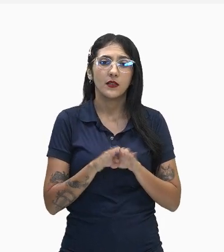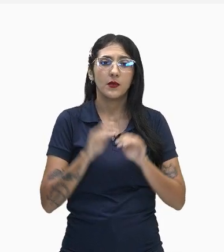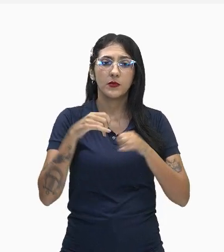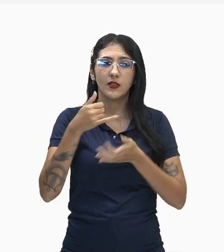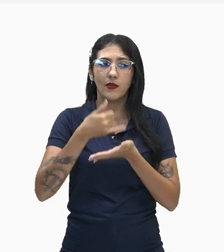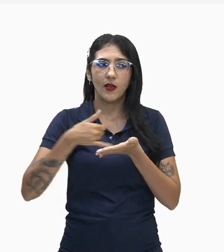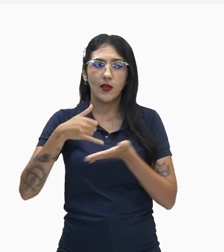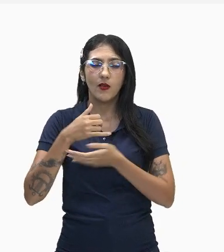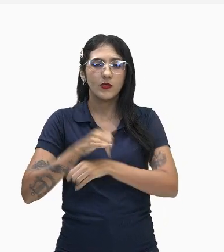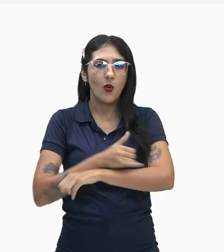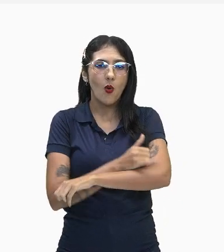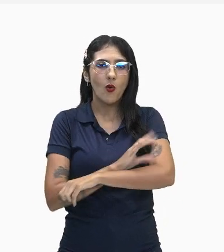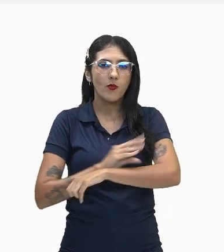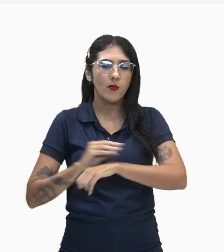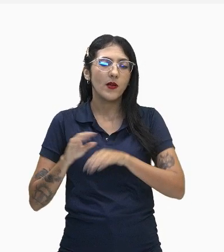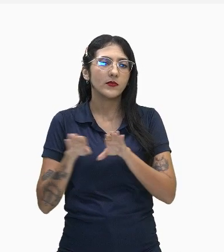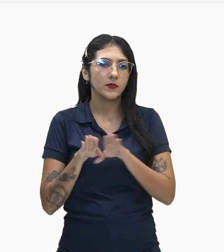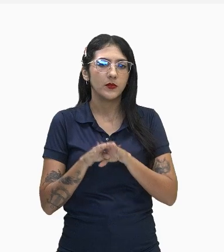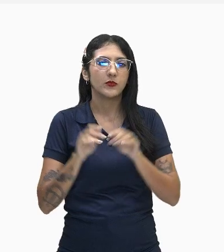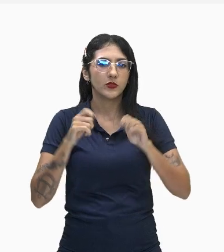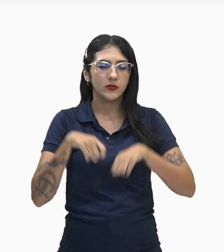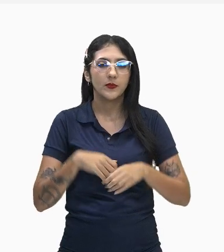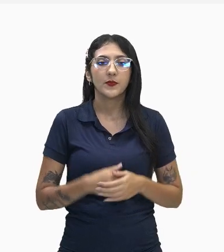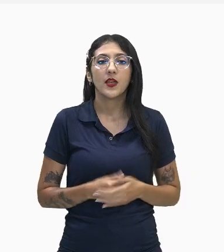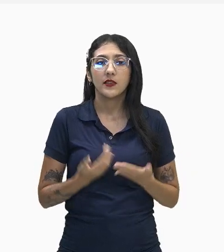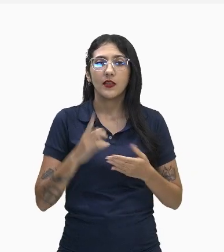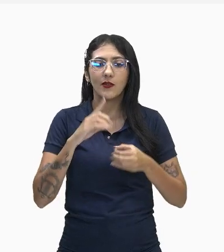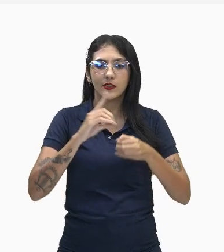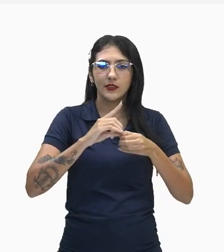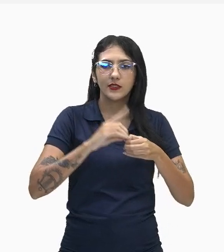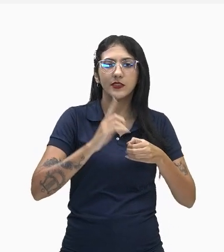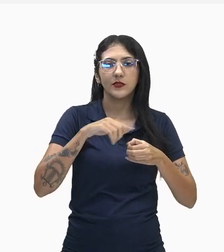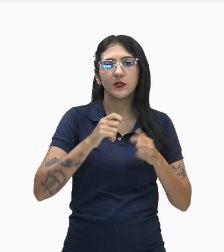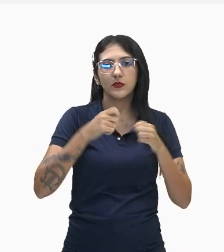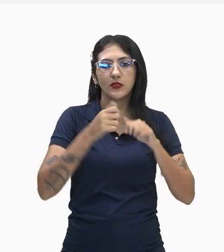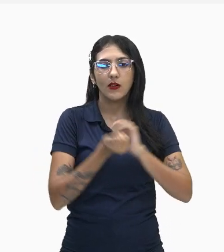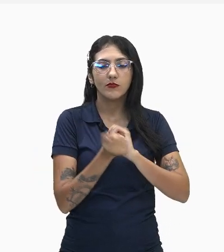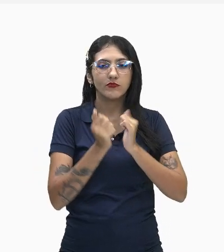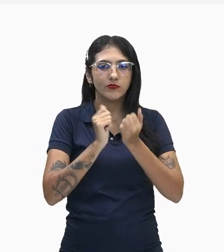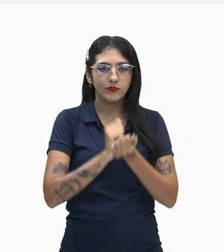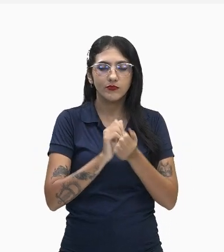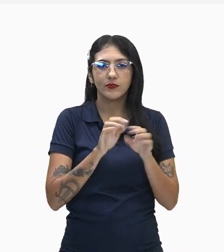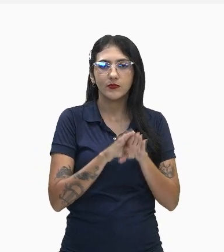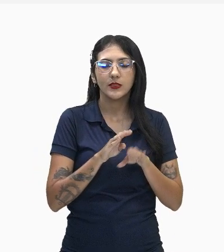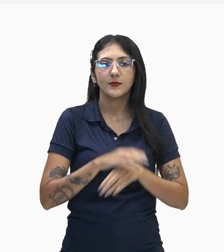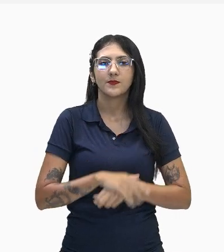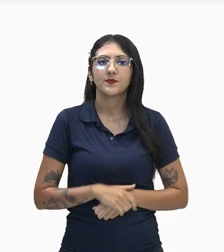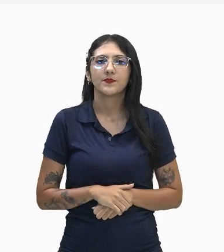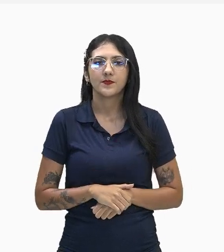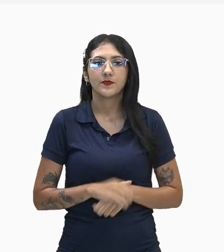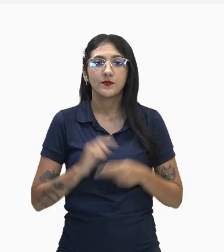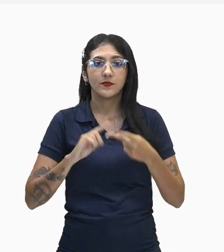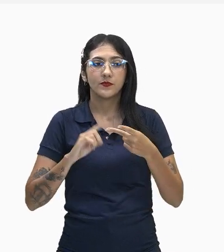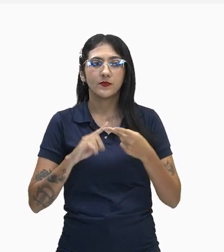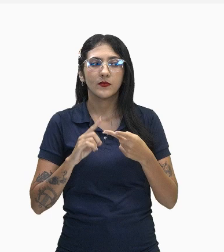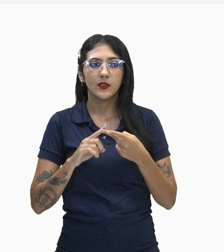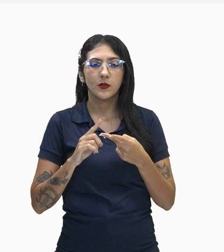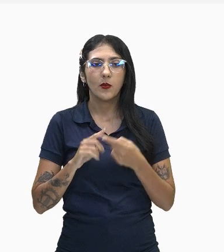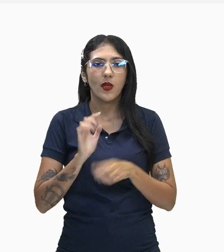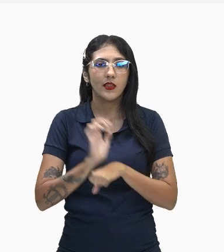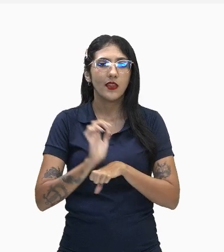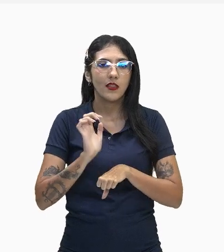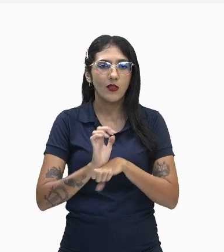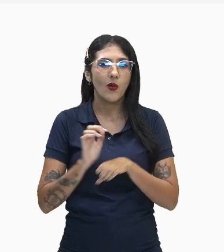animal. Então, nesse caso, o biodiesel ele serve como substituto do óleo diesel. Nós temos também o etanol, que é